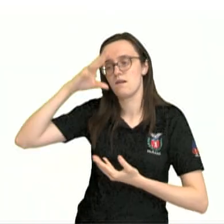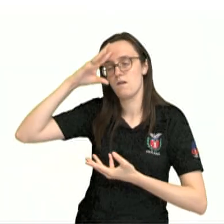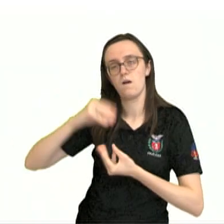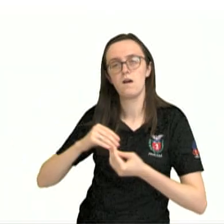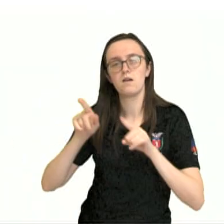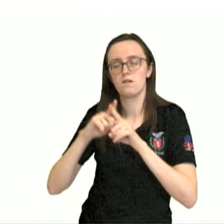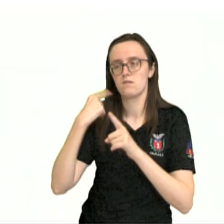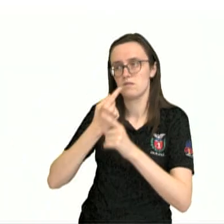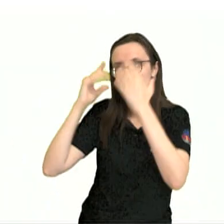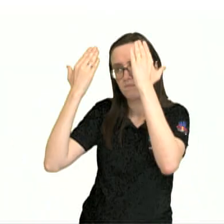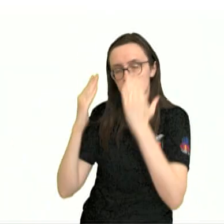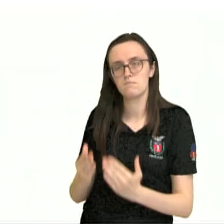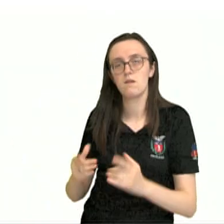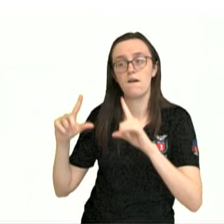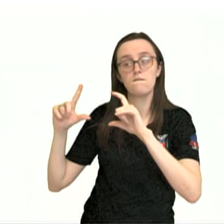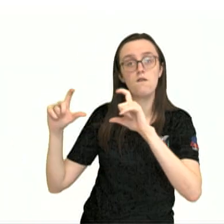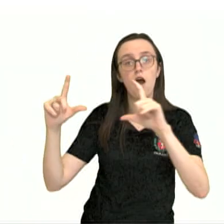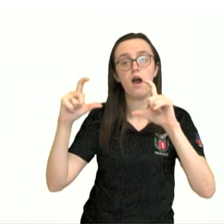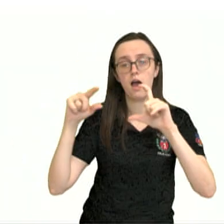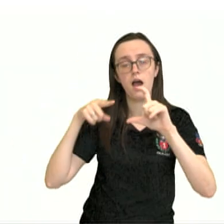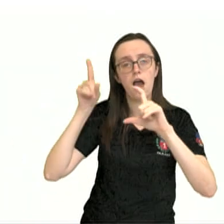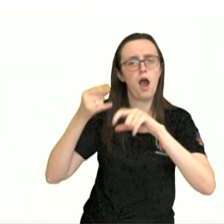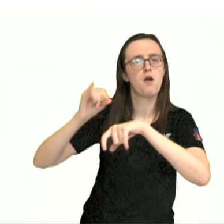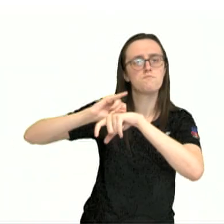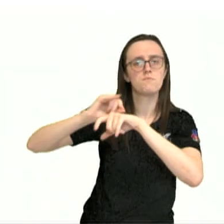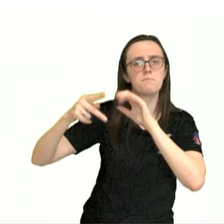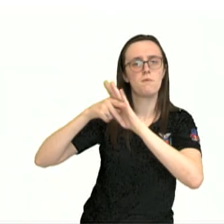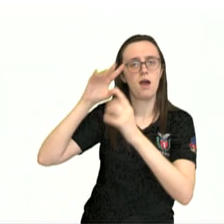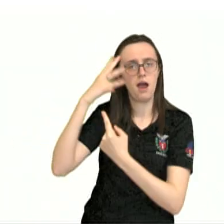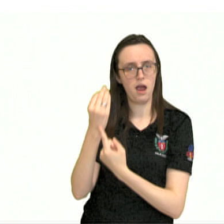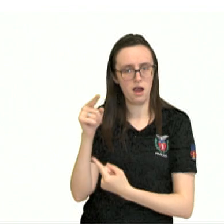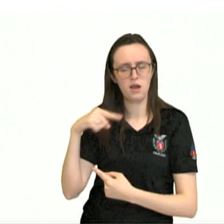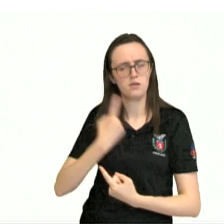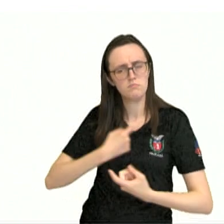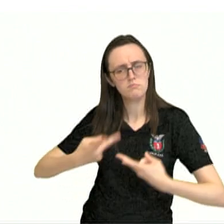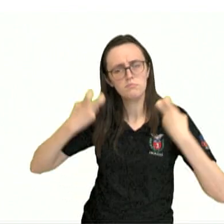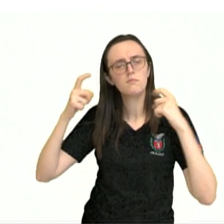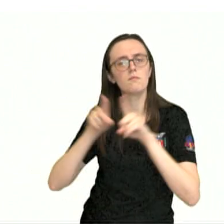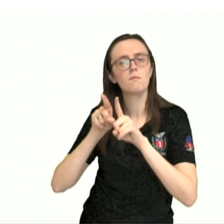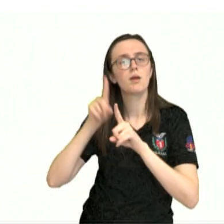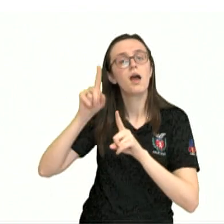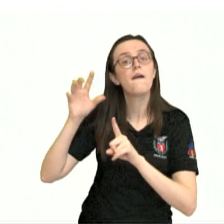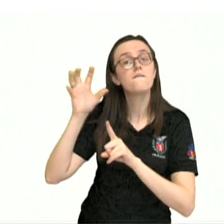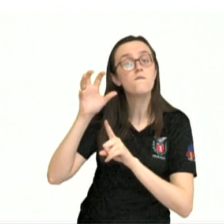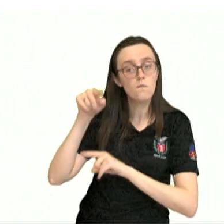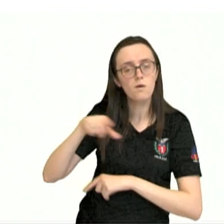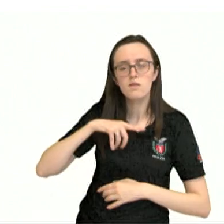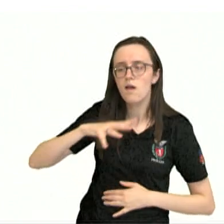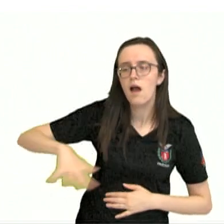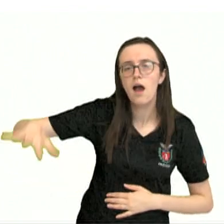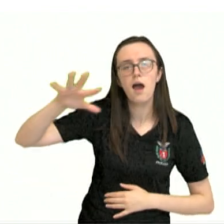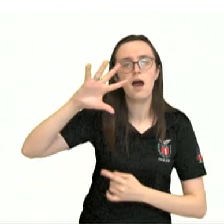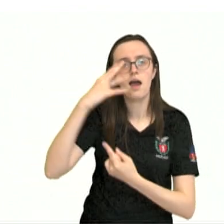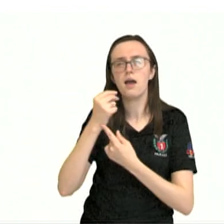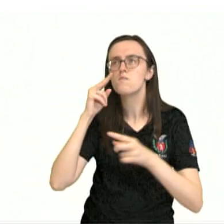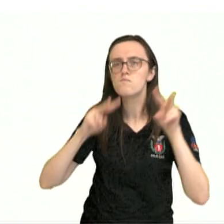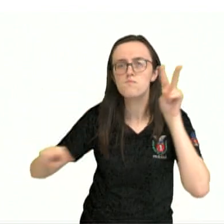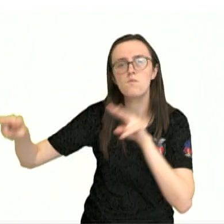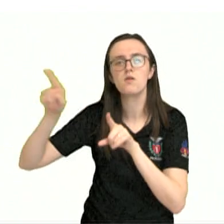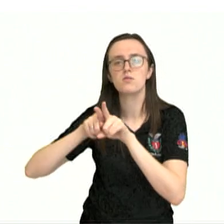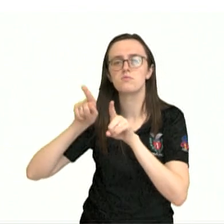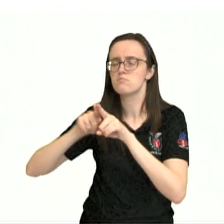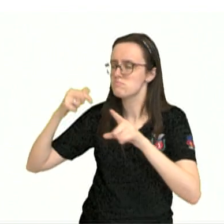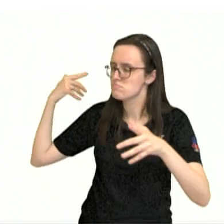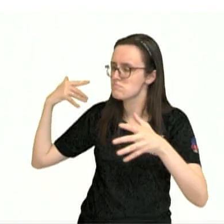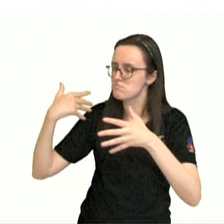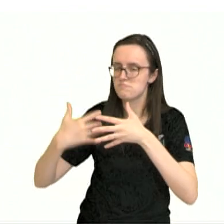e analisamos a fotografia como um objeto artístico. Também observamos a influência da fotografia no campo das artes visuais e ao